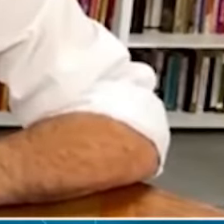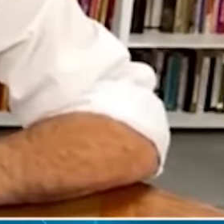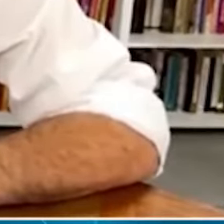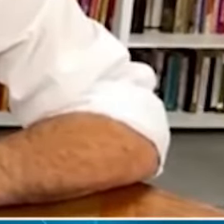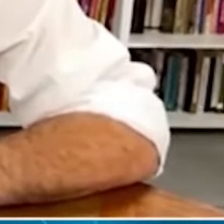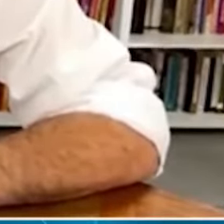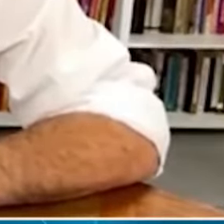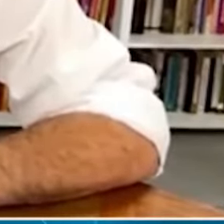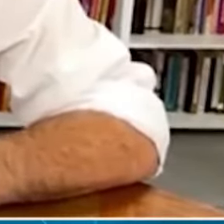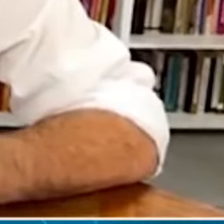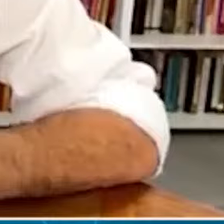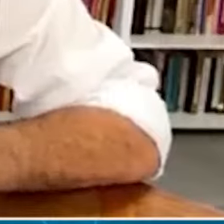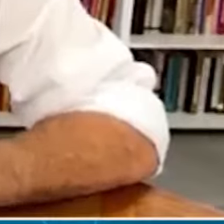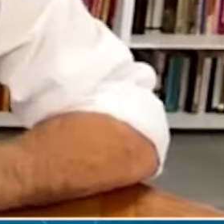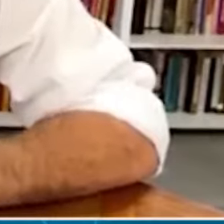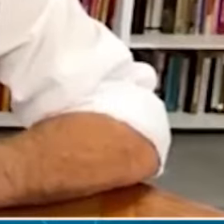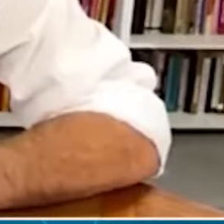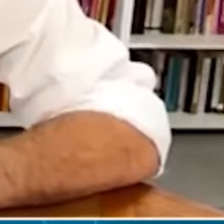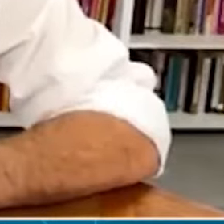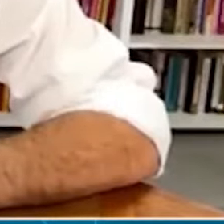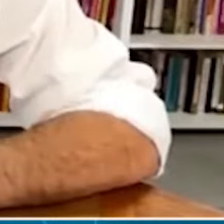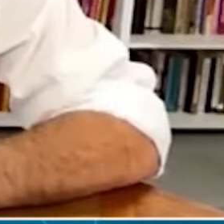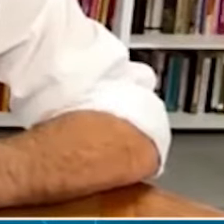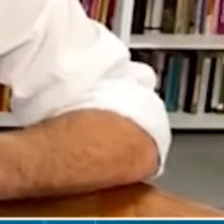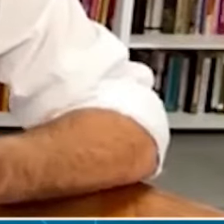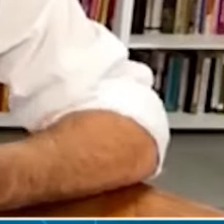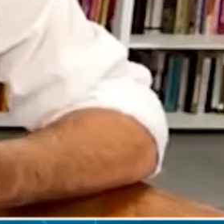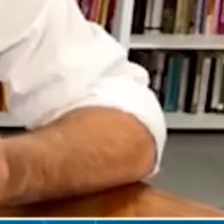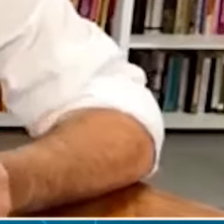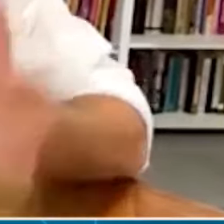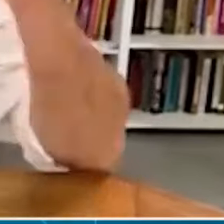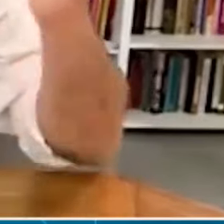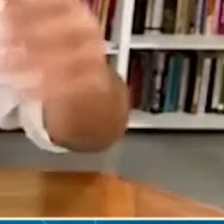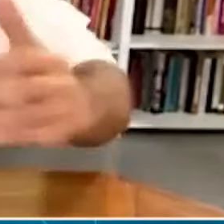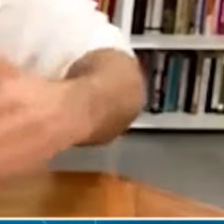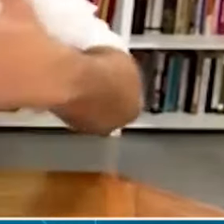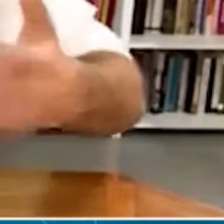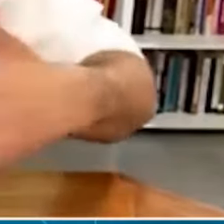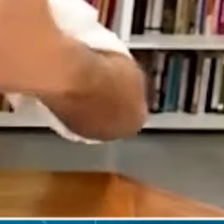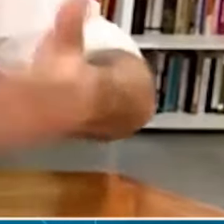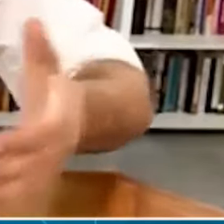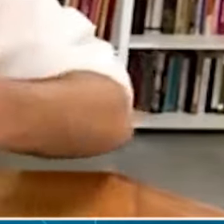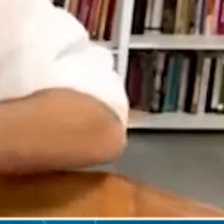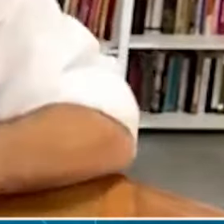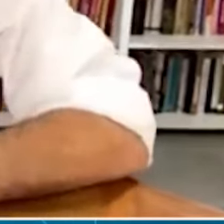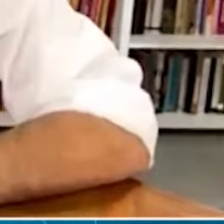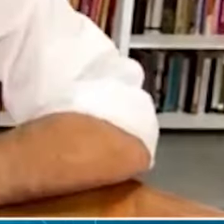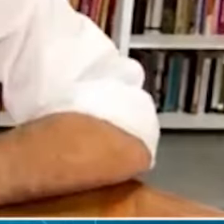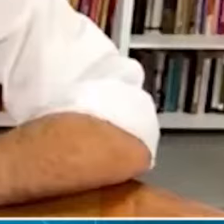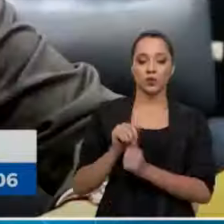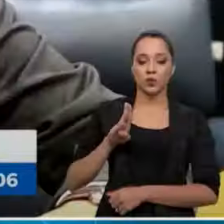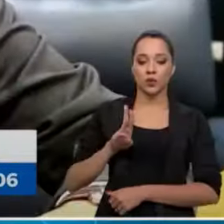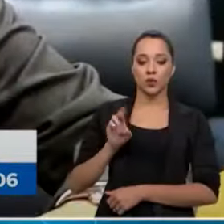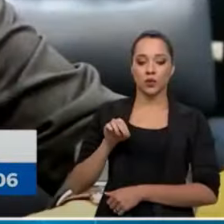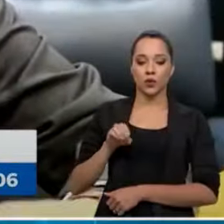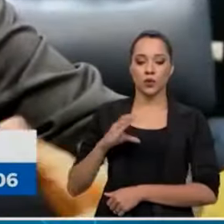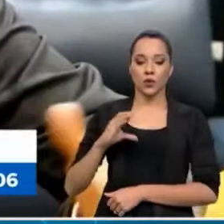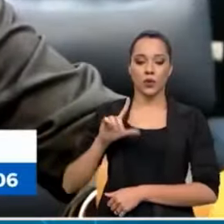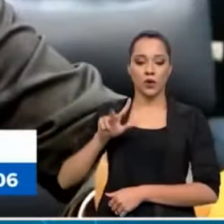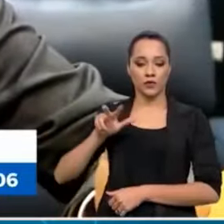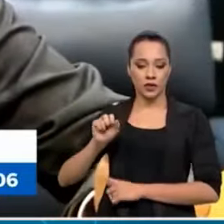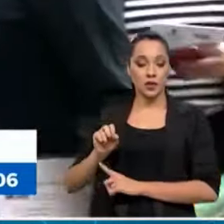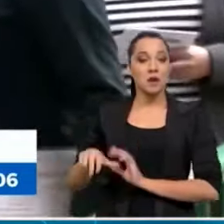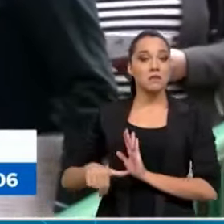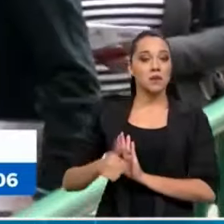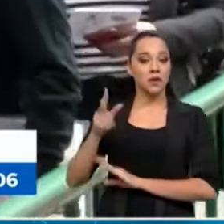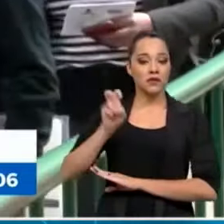A semana de campanha, a Prefeitura de São Paulo terá a divulgação de 5 pesquisas de intenção de voto. As datas a partir das quais a